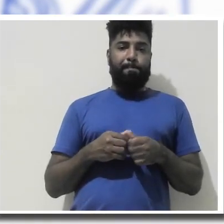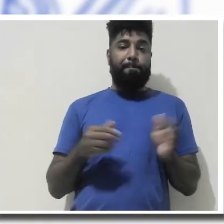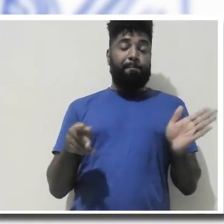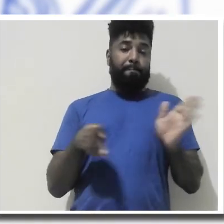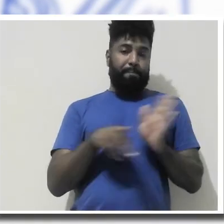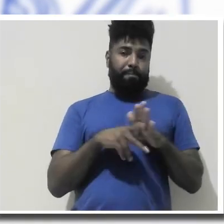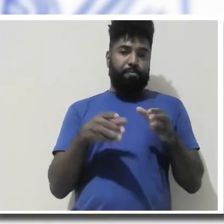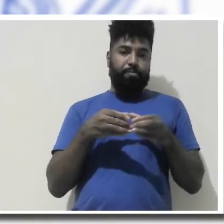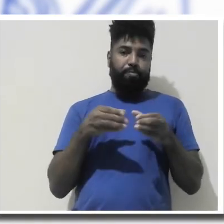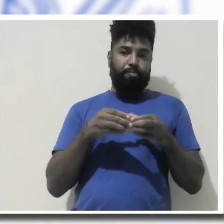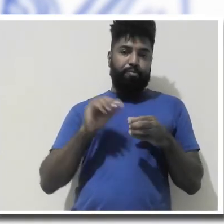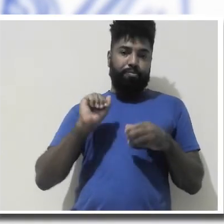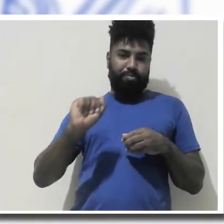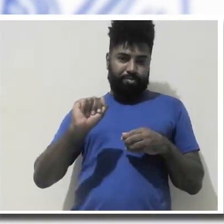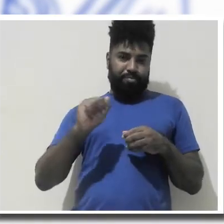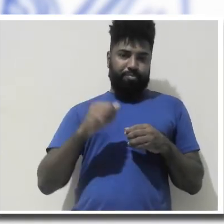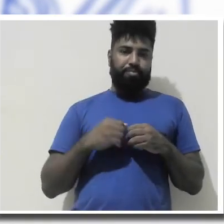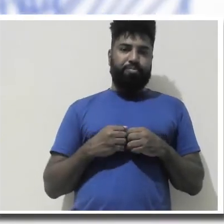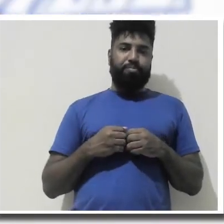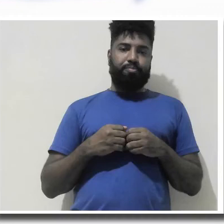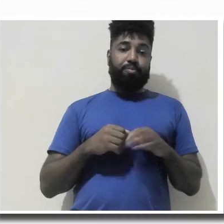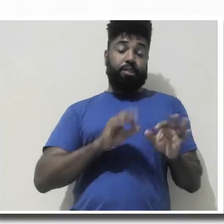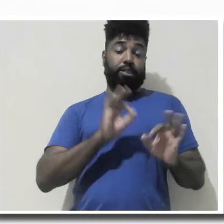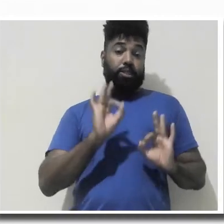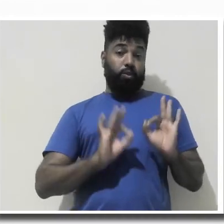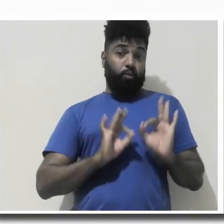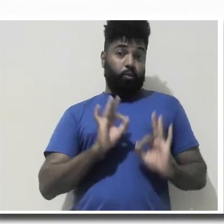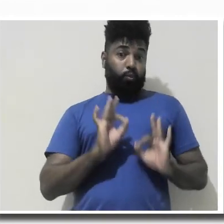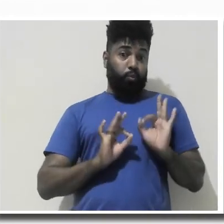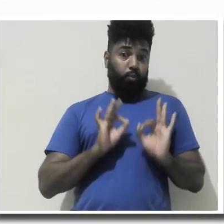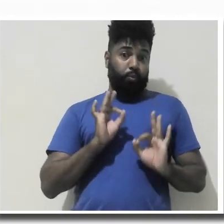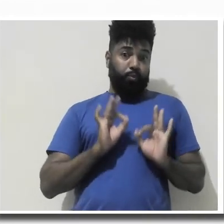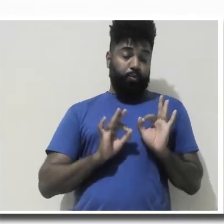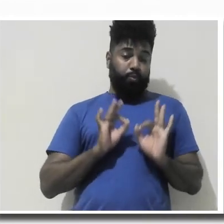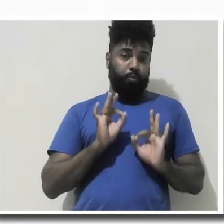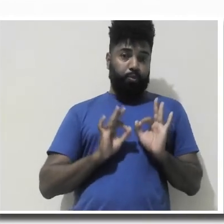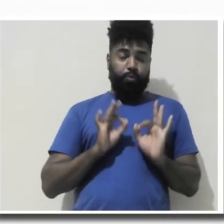que é o próprio A. E se realizarmos